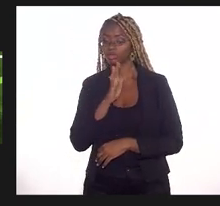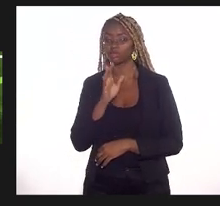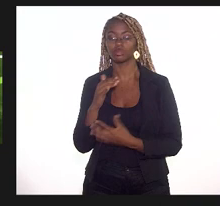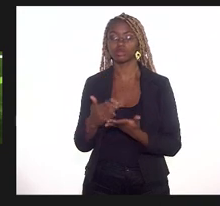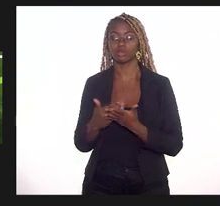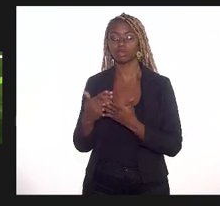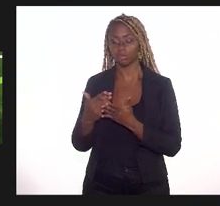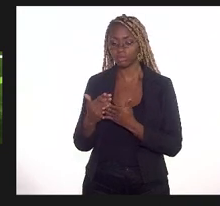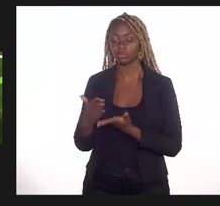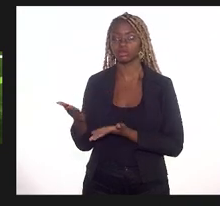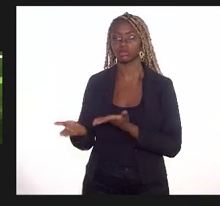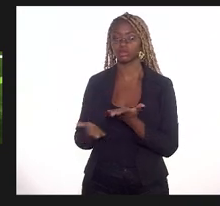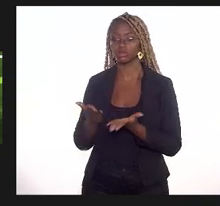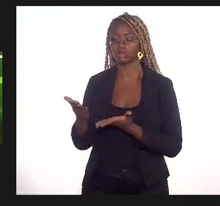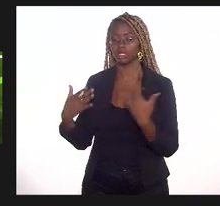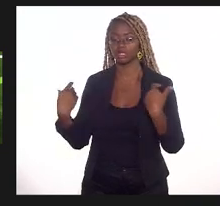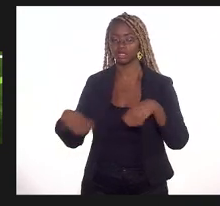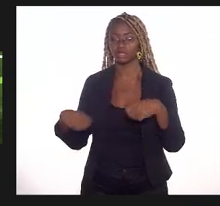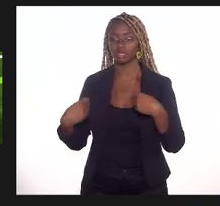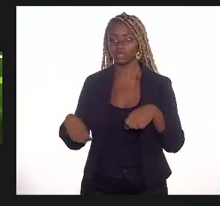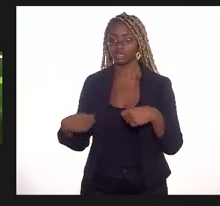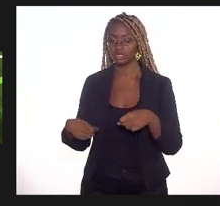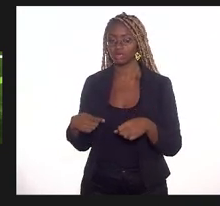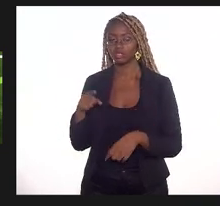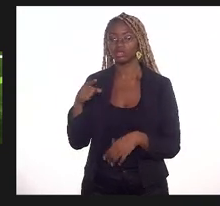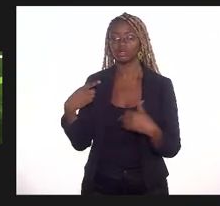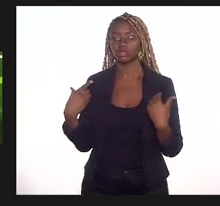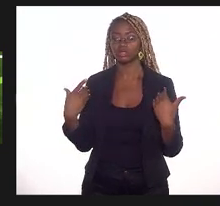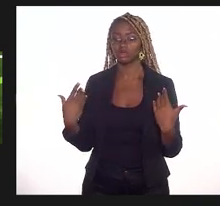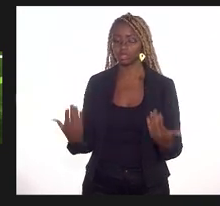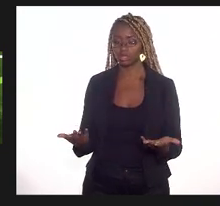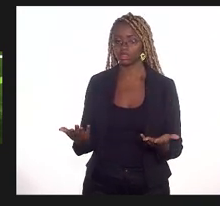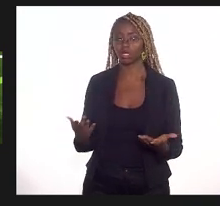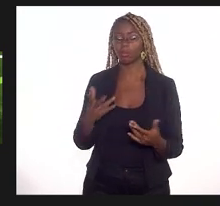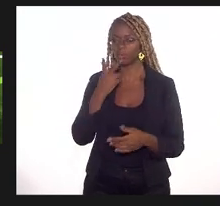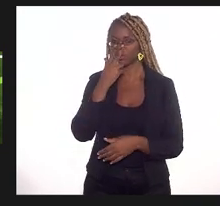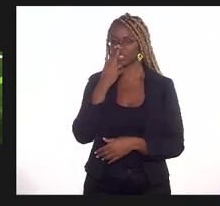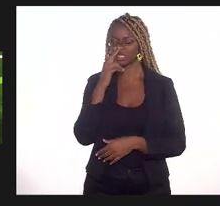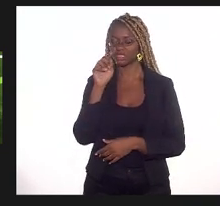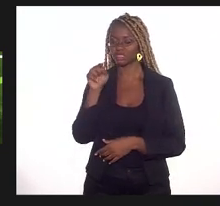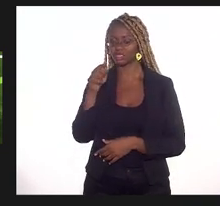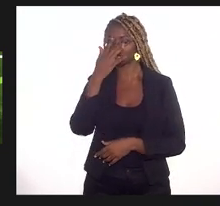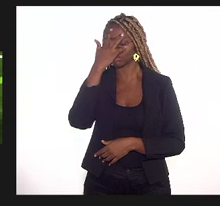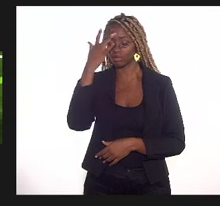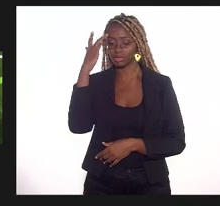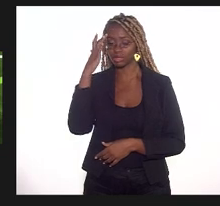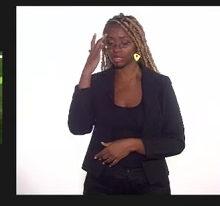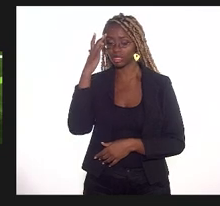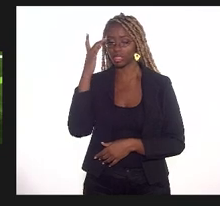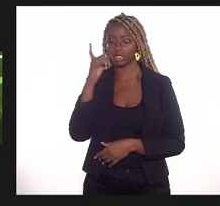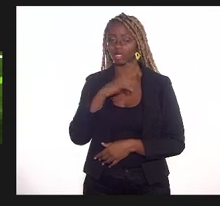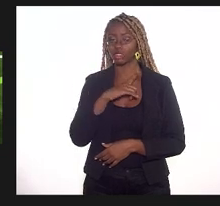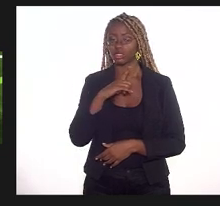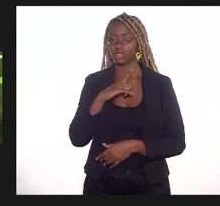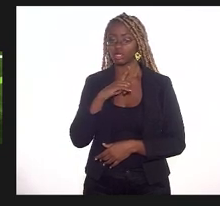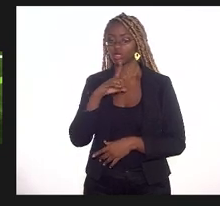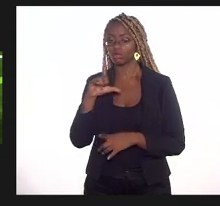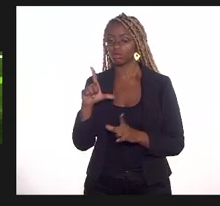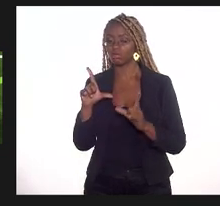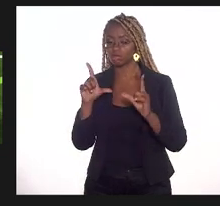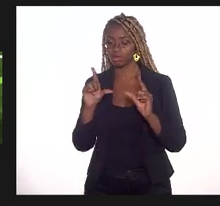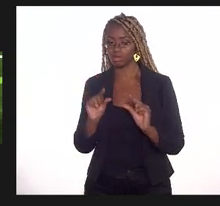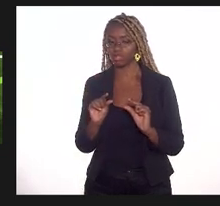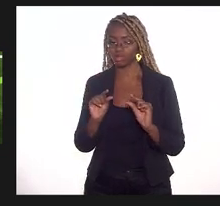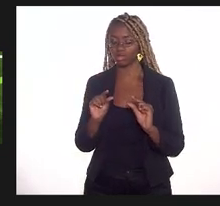com as intervenções necessárias, você acaba fazendo com que esse paciente tenha menor intercorrência, tenha uma